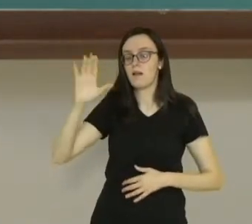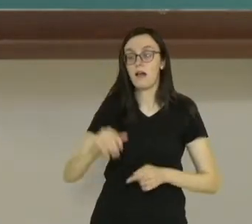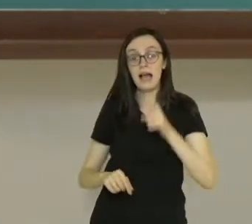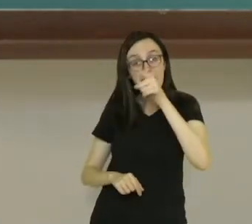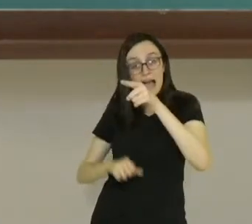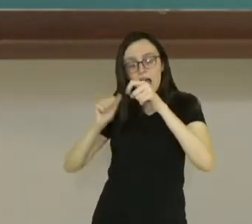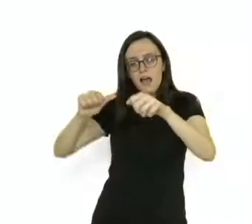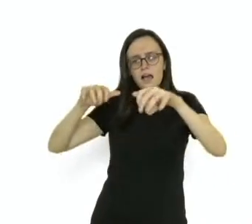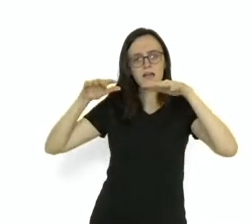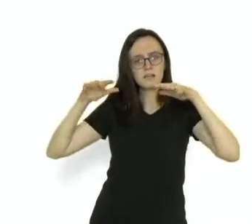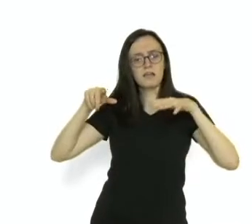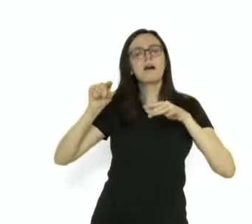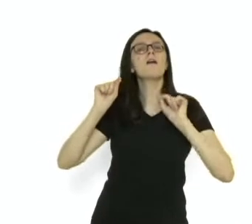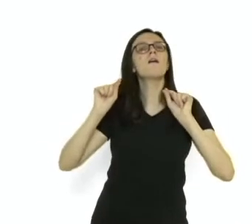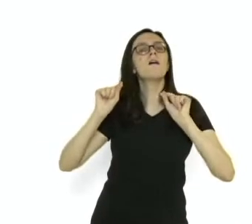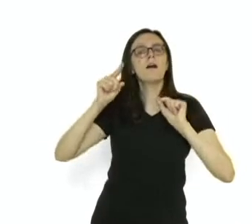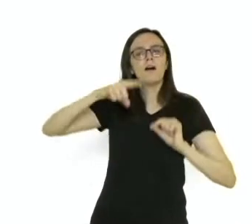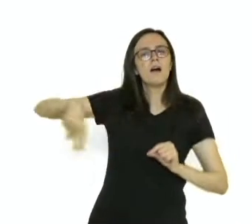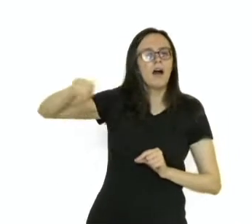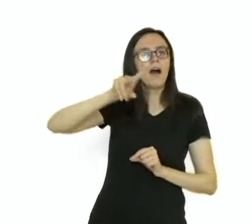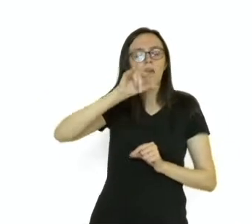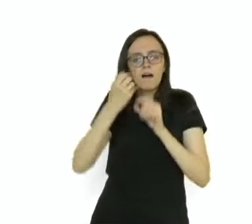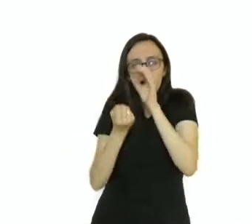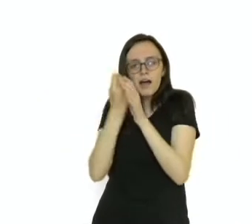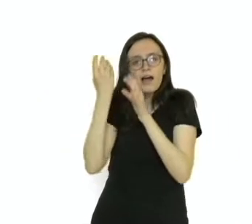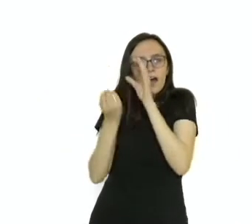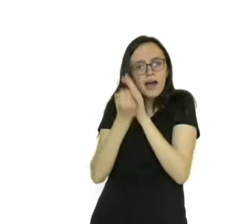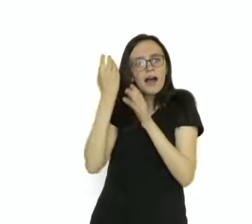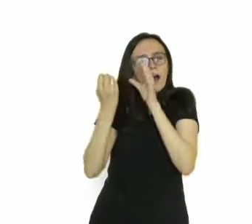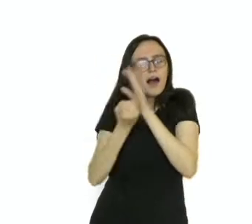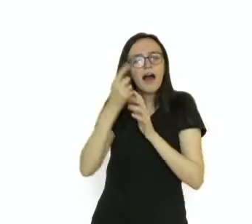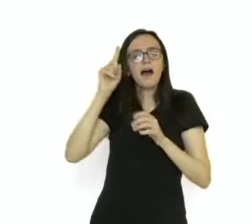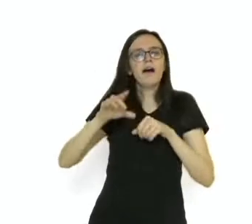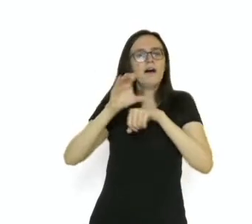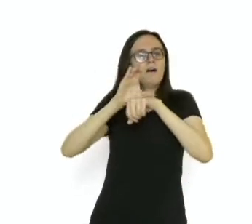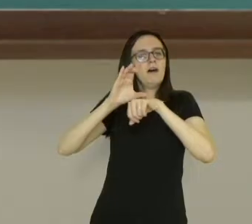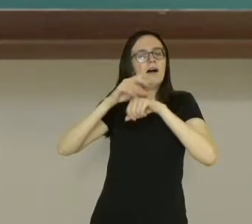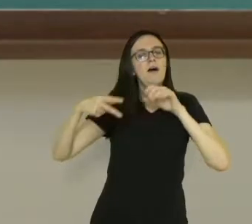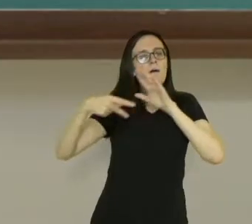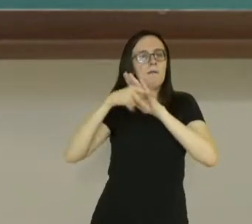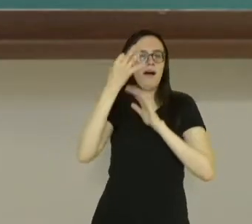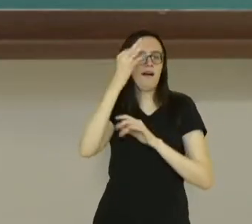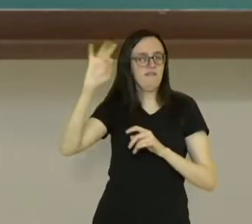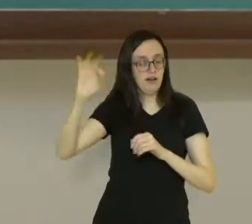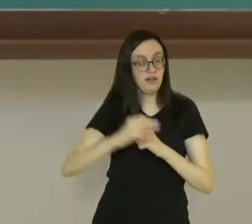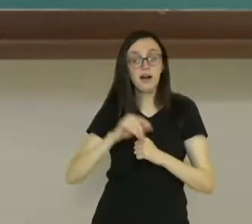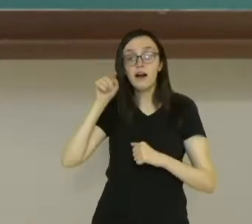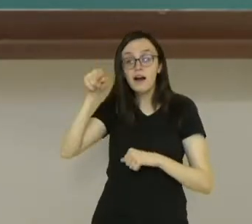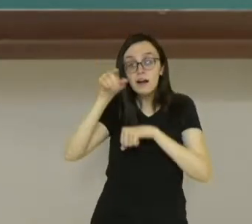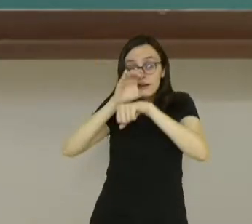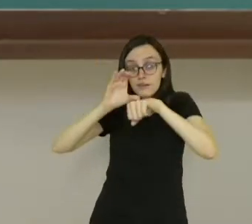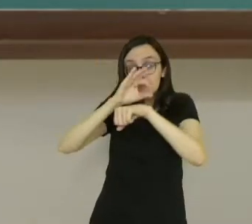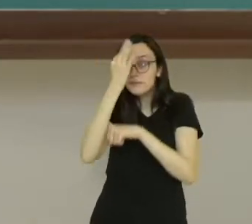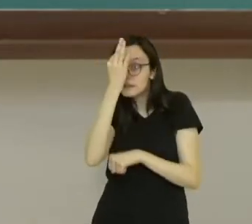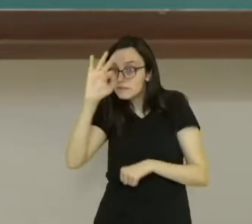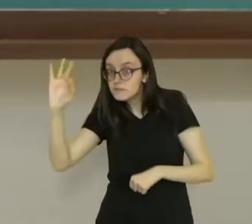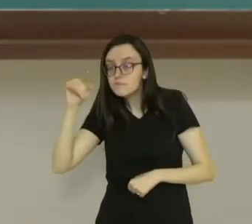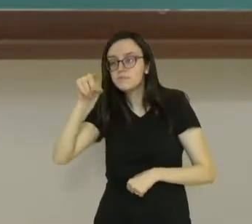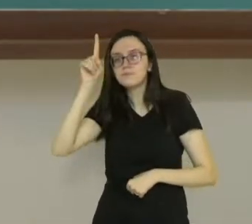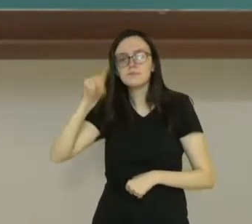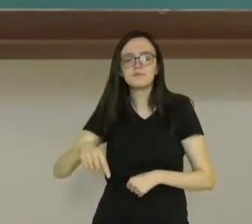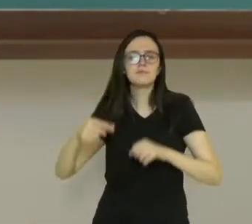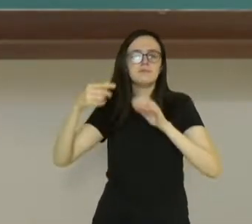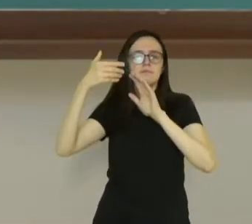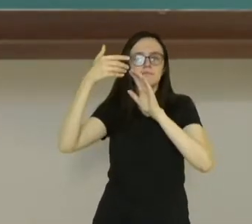nessa Assembleia Nacional que eles vão criar uma Constituição para a França. Essa Constituição, um conjunto